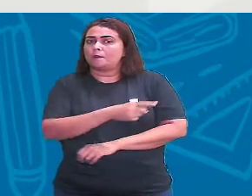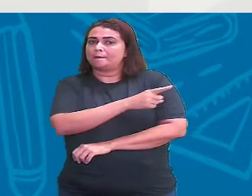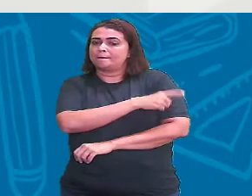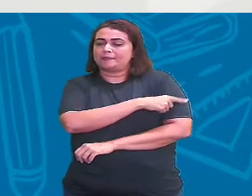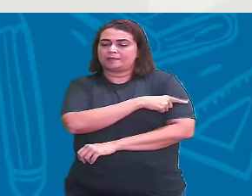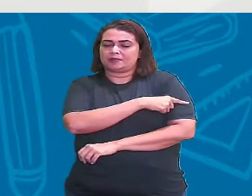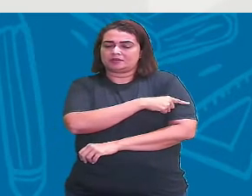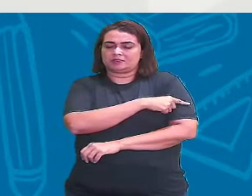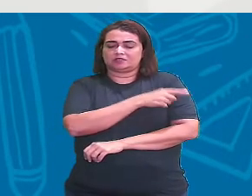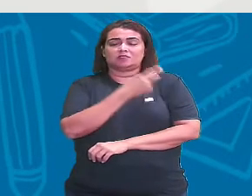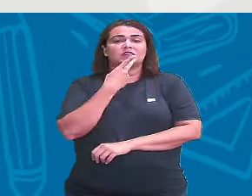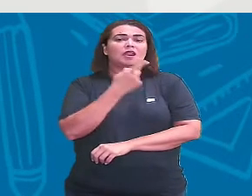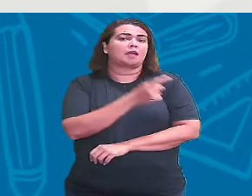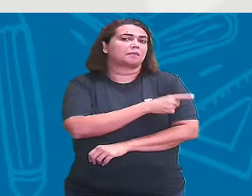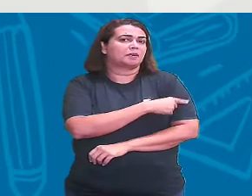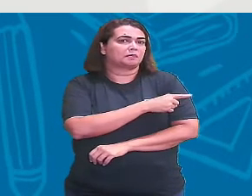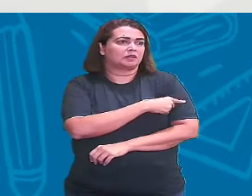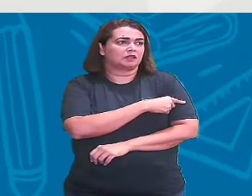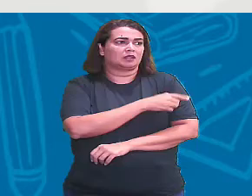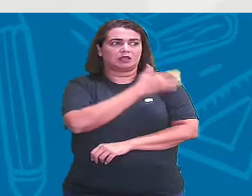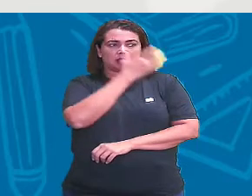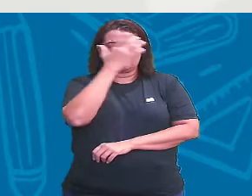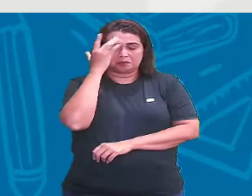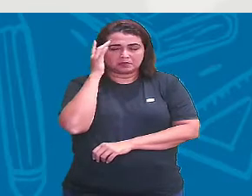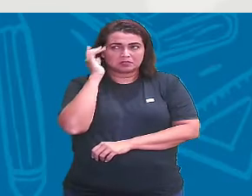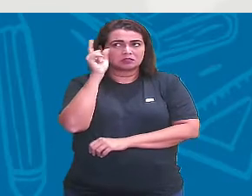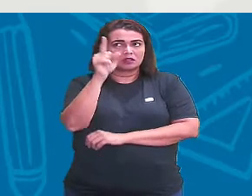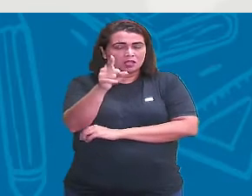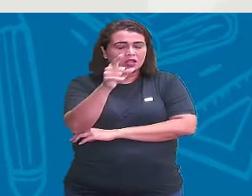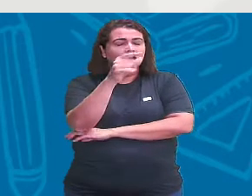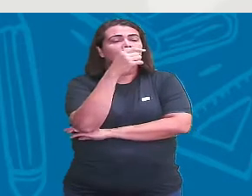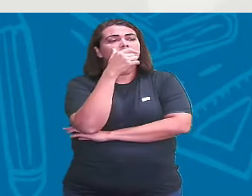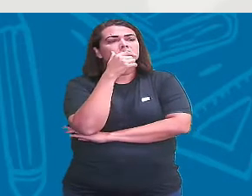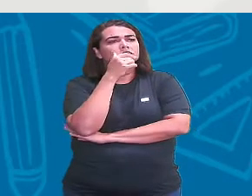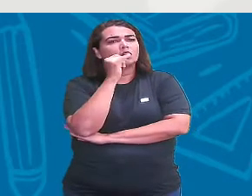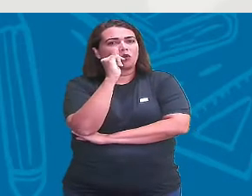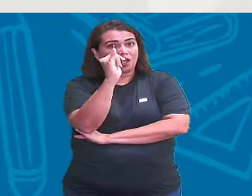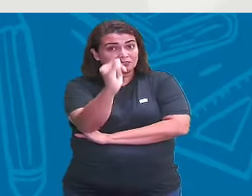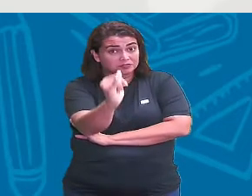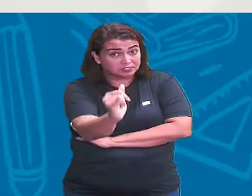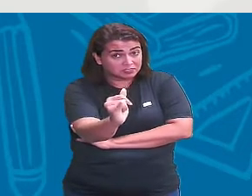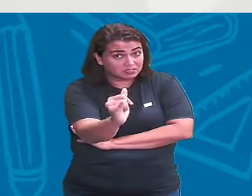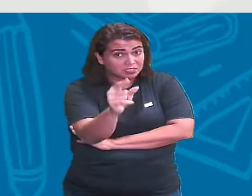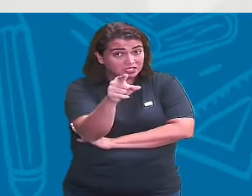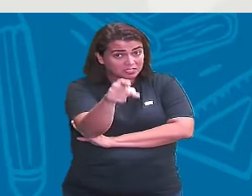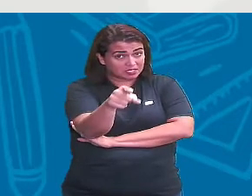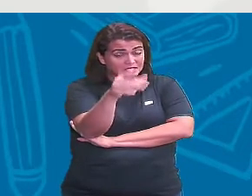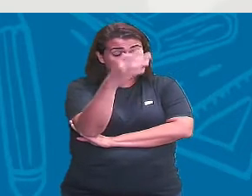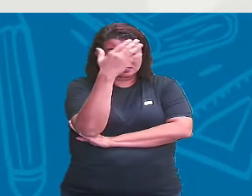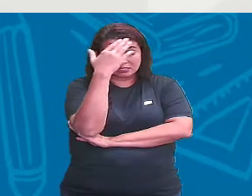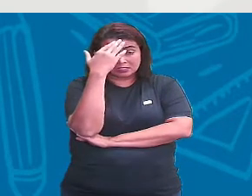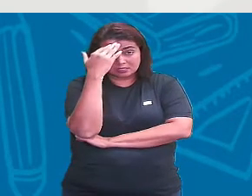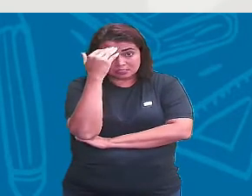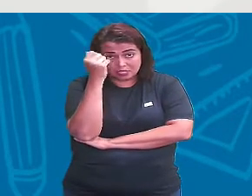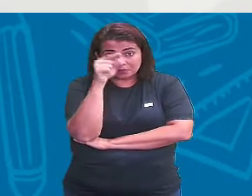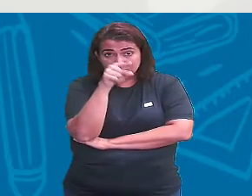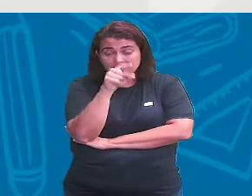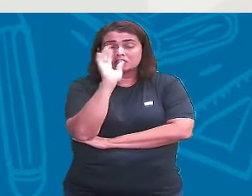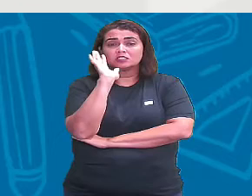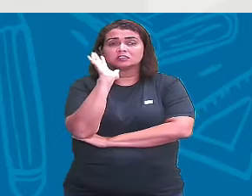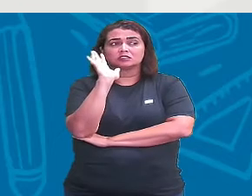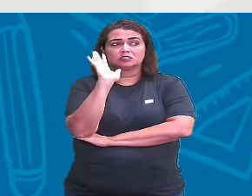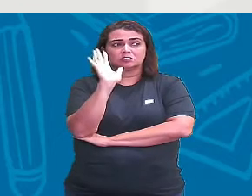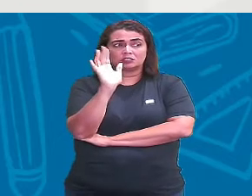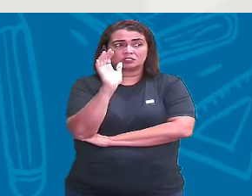ano. Então, a pessoa que está te escutando, quando você está comunicando para o outro, a pessoa já sabe que você já